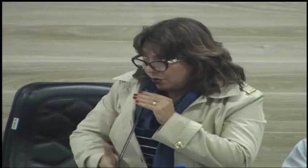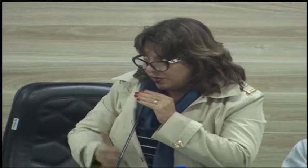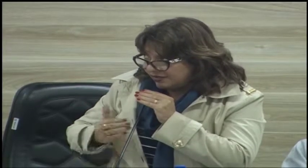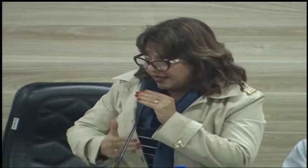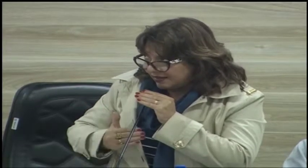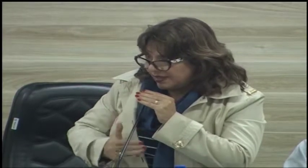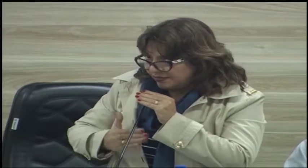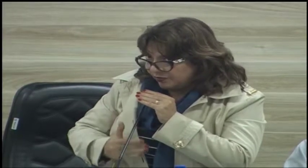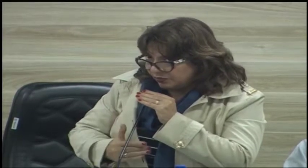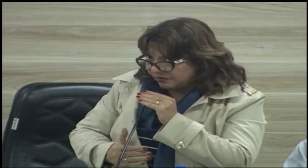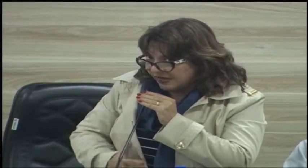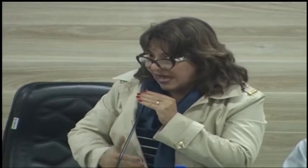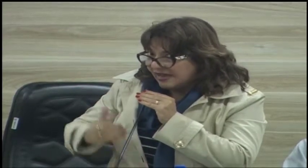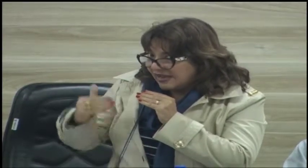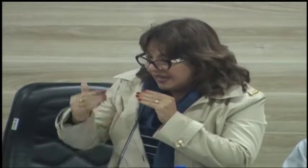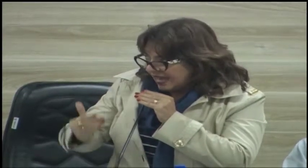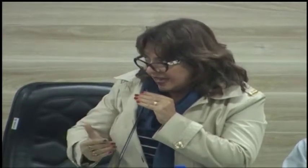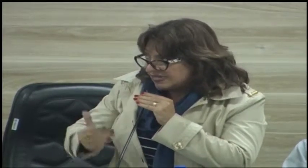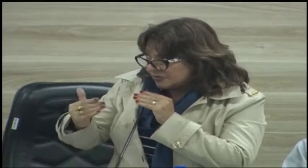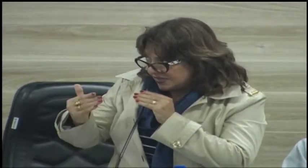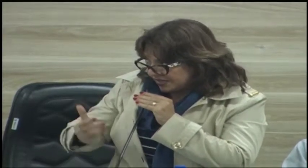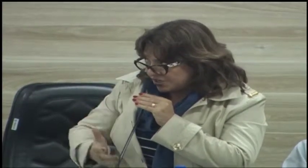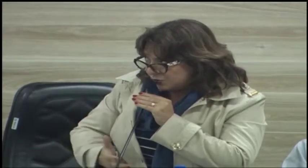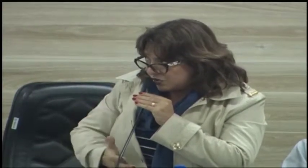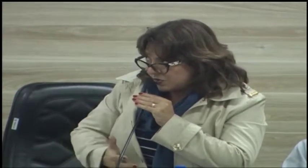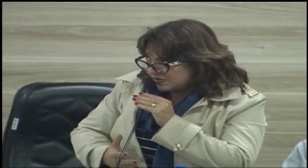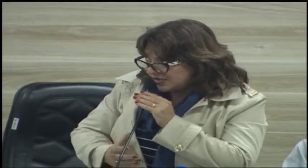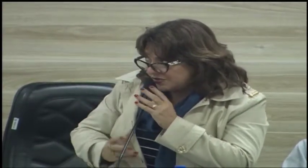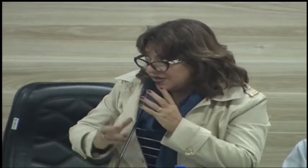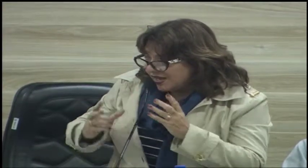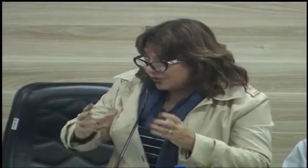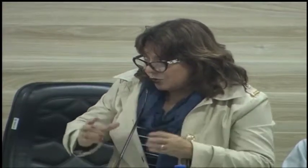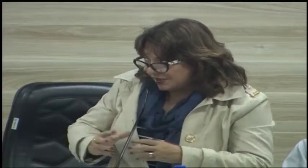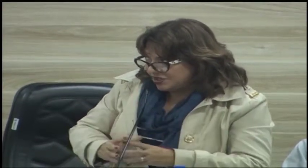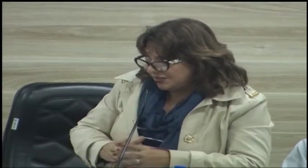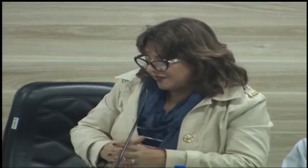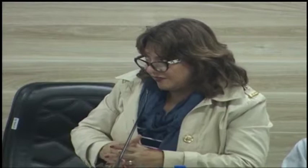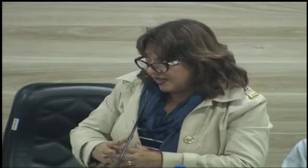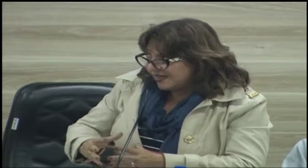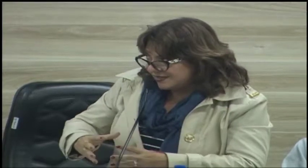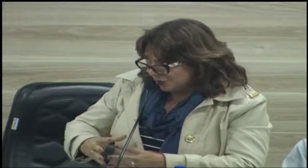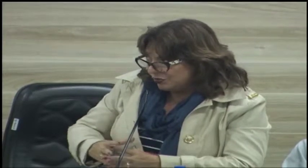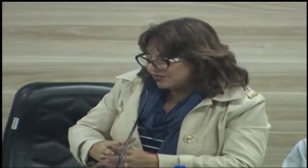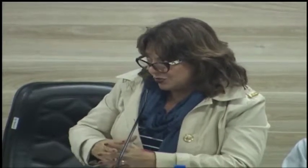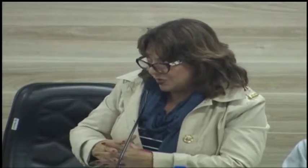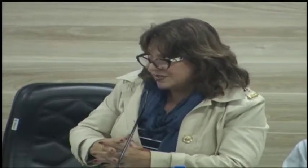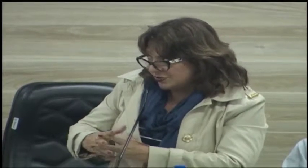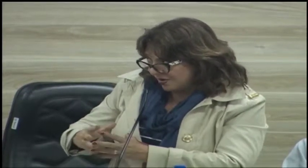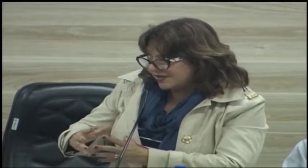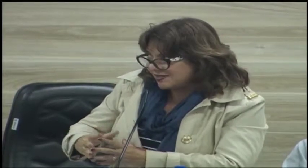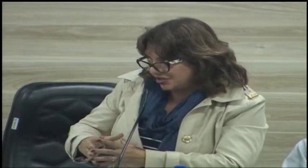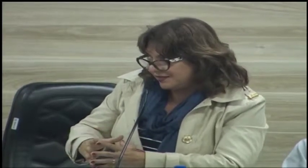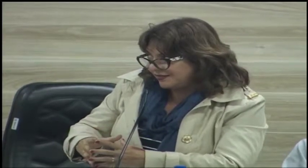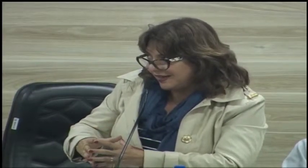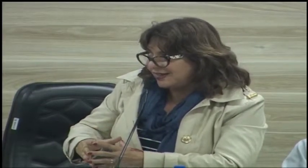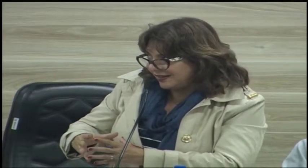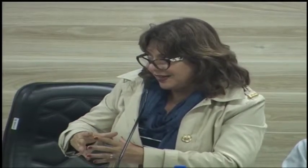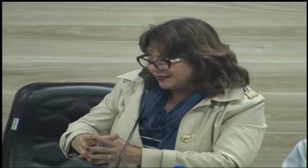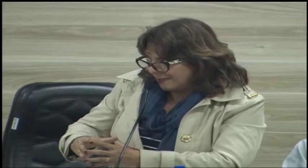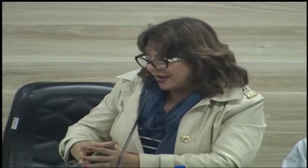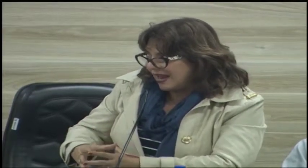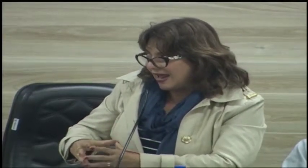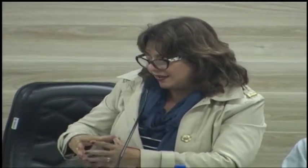diretamente ou indiretamente, volto a falar, em relação a essa questão dos suicídios. Então, quando a gente vai ver, são muitas coisas do quais a gente tem